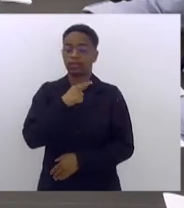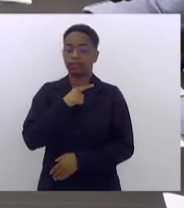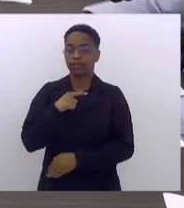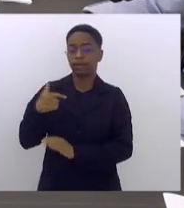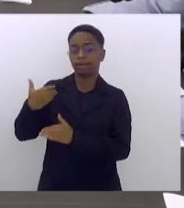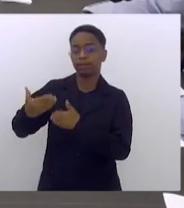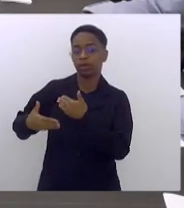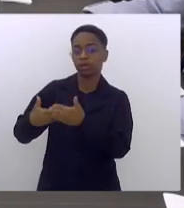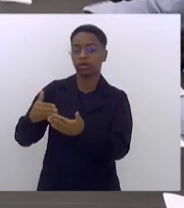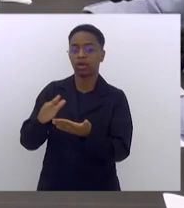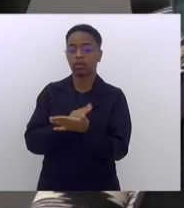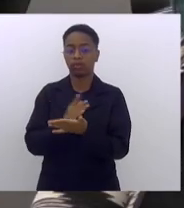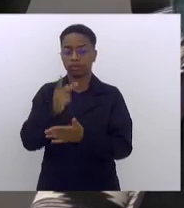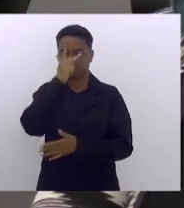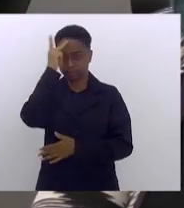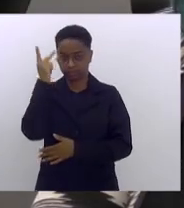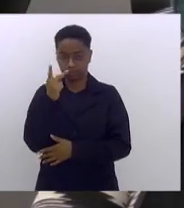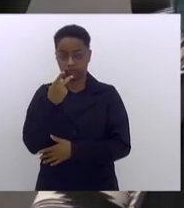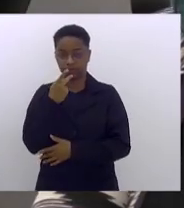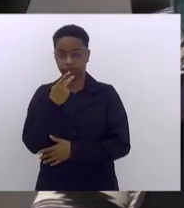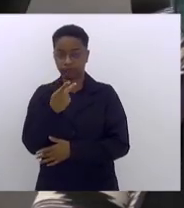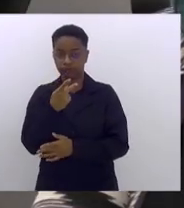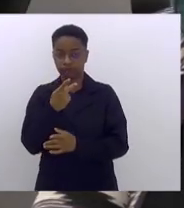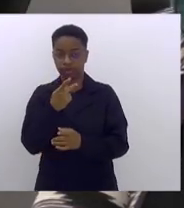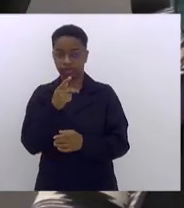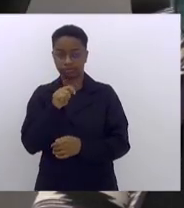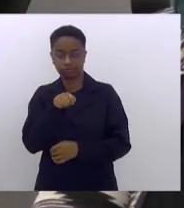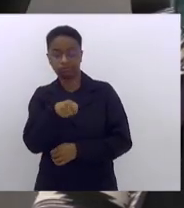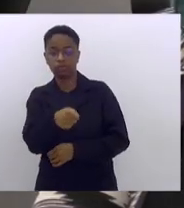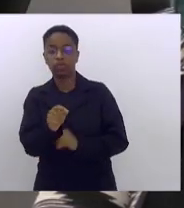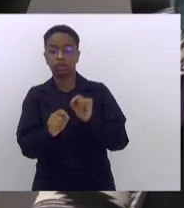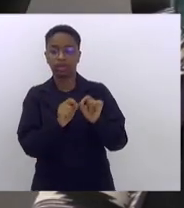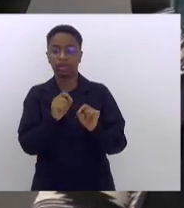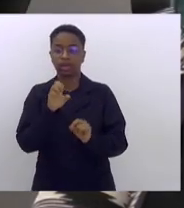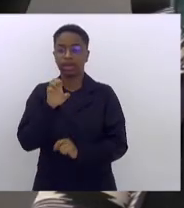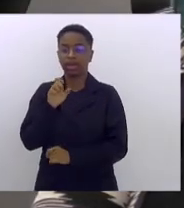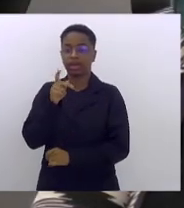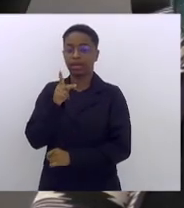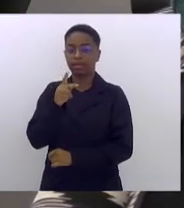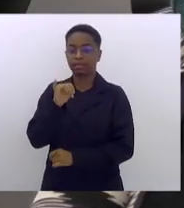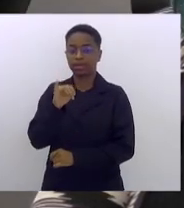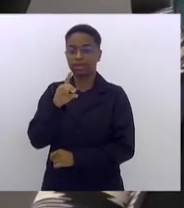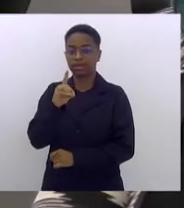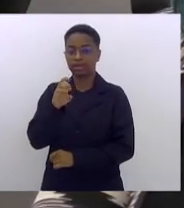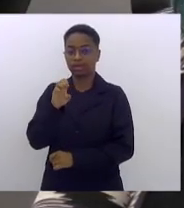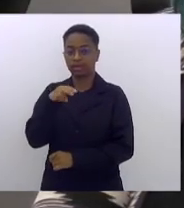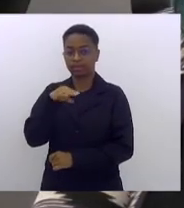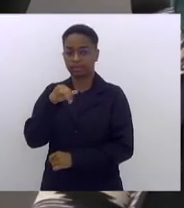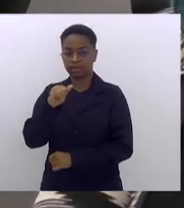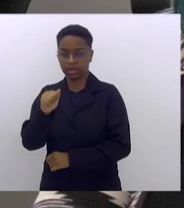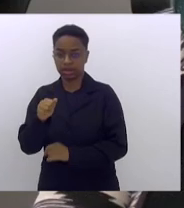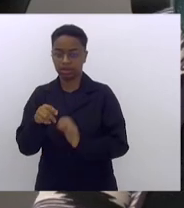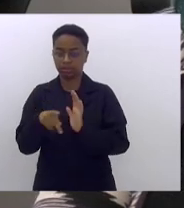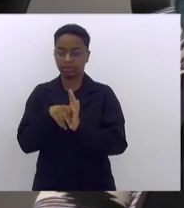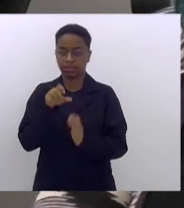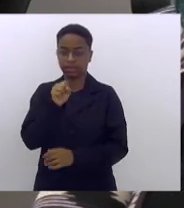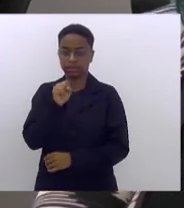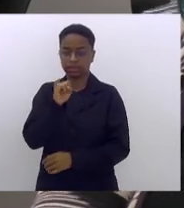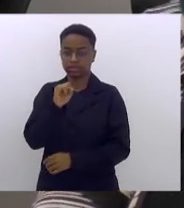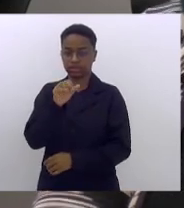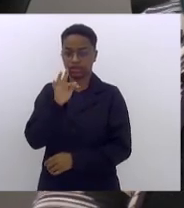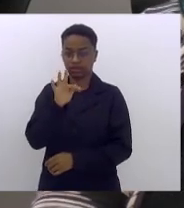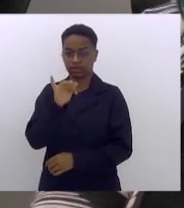processo que alguns especialistas estão chamando de uma epidemia silenciosa de sífilis. E ele